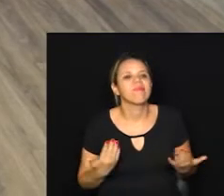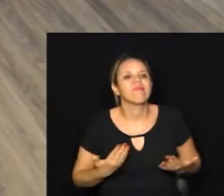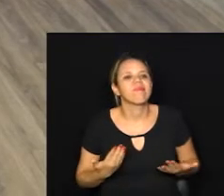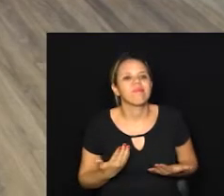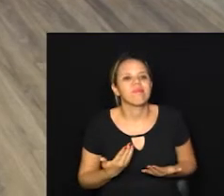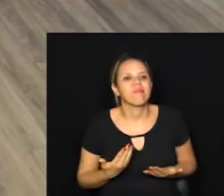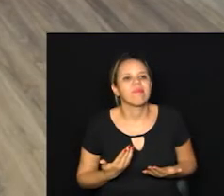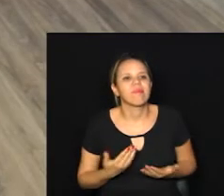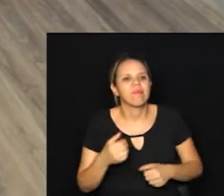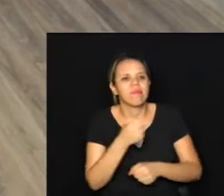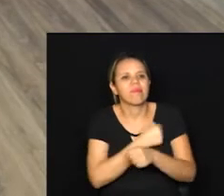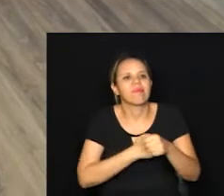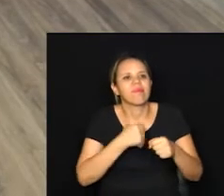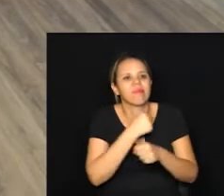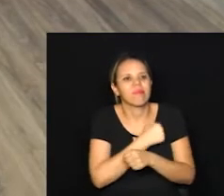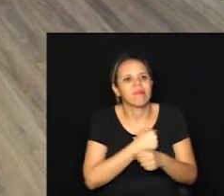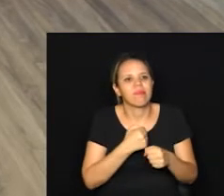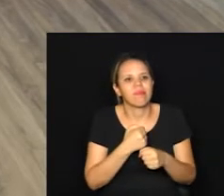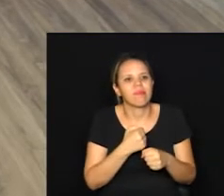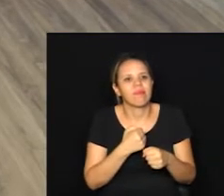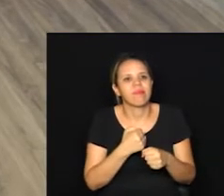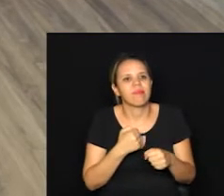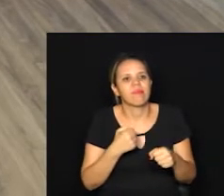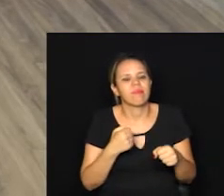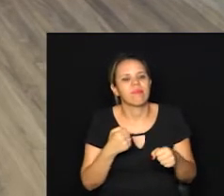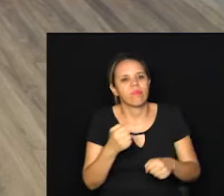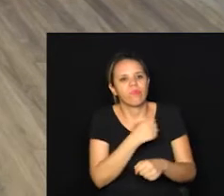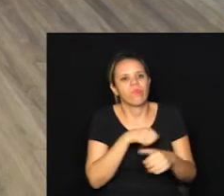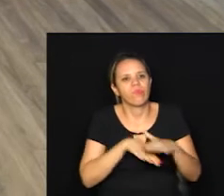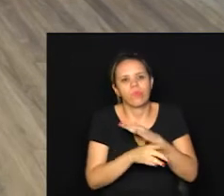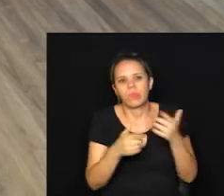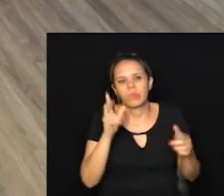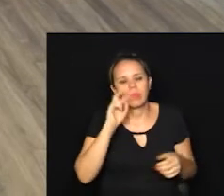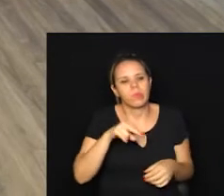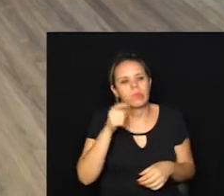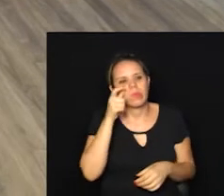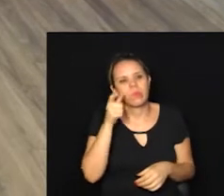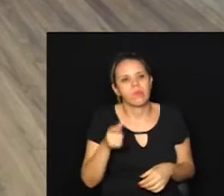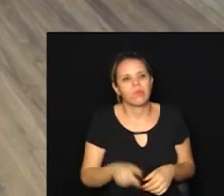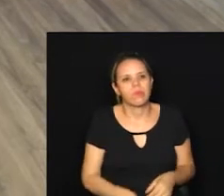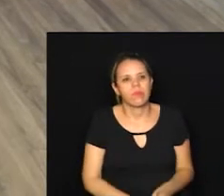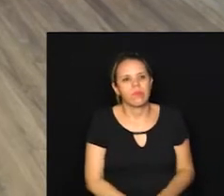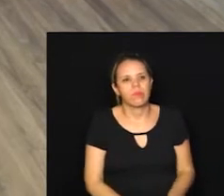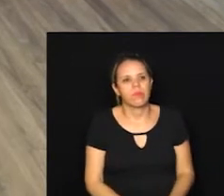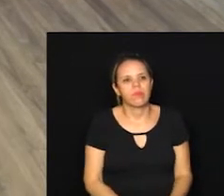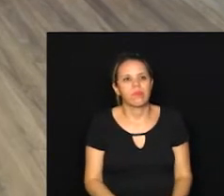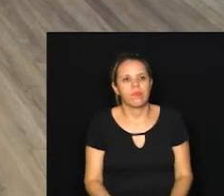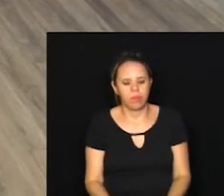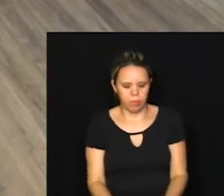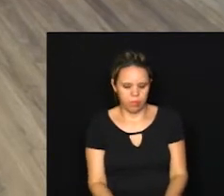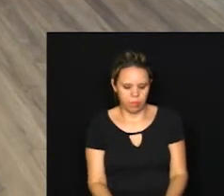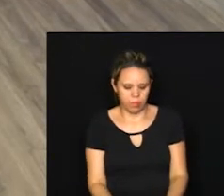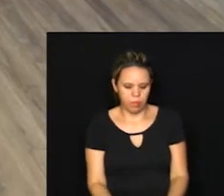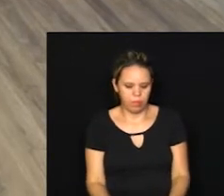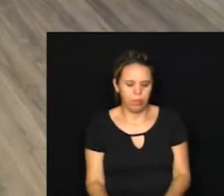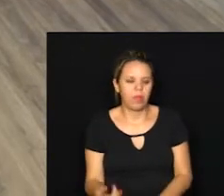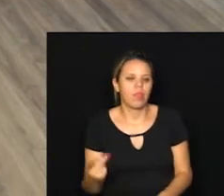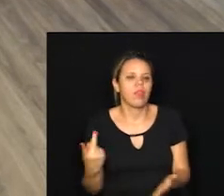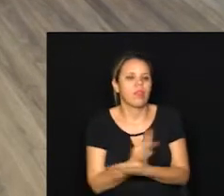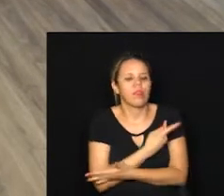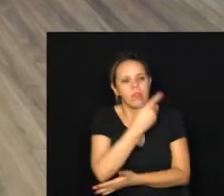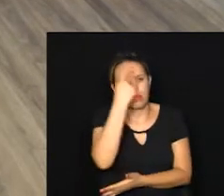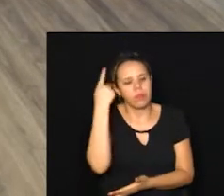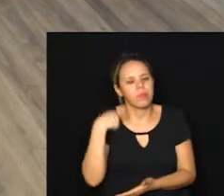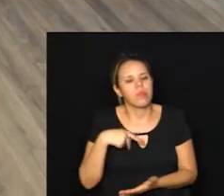Agora, e aquela receita que cai o fundo da panela? Eu confesso que eu nunca tinha visto, Michel Amorim. A gente já viu erros das pessoas quando